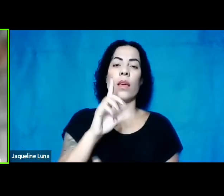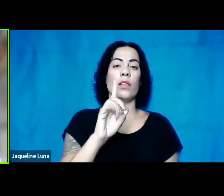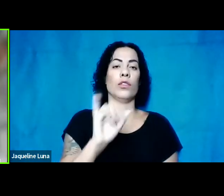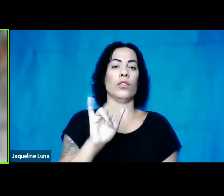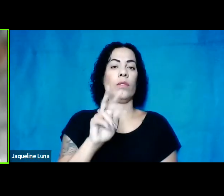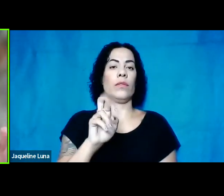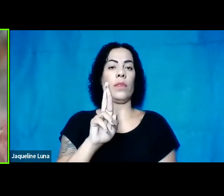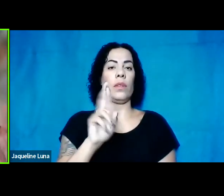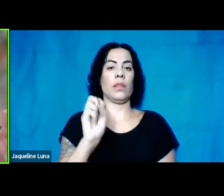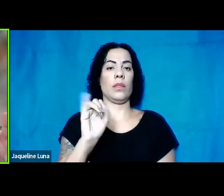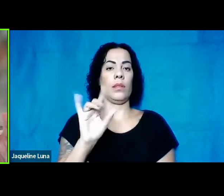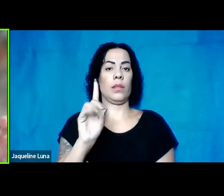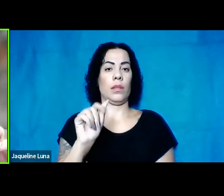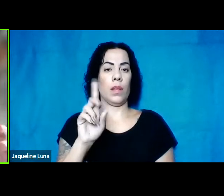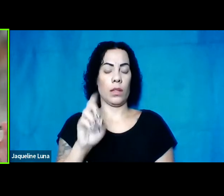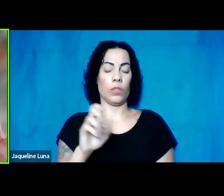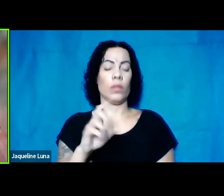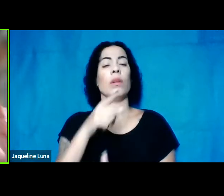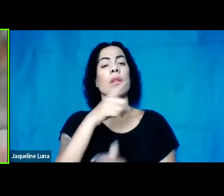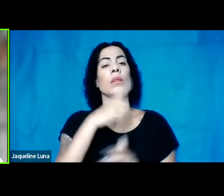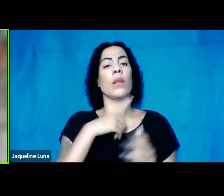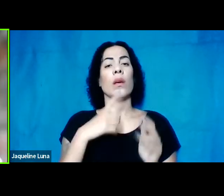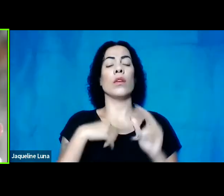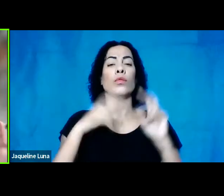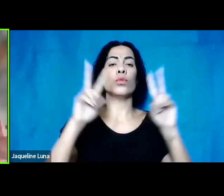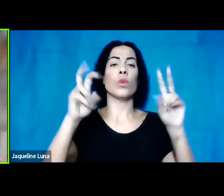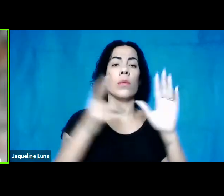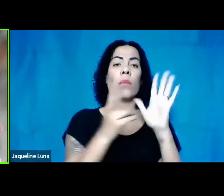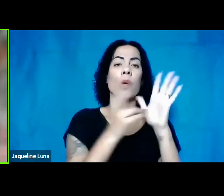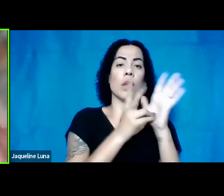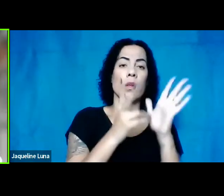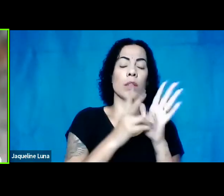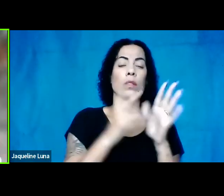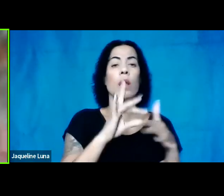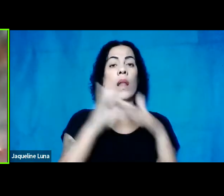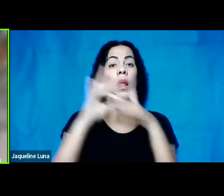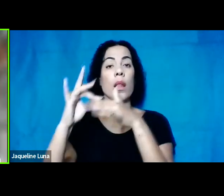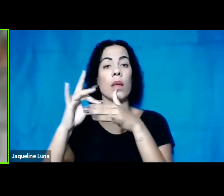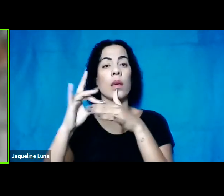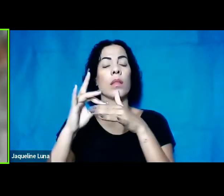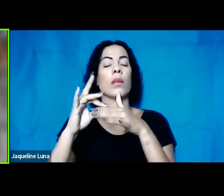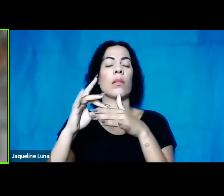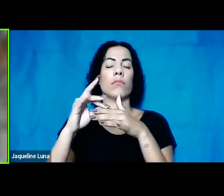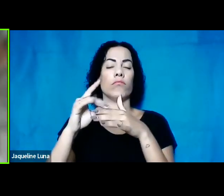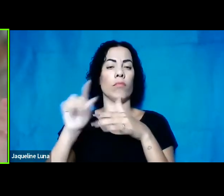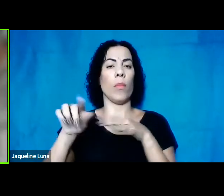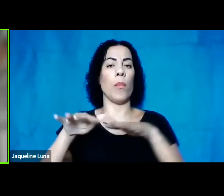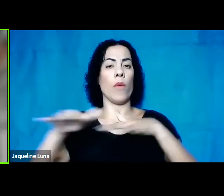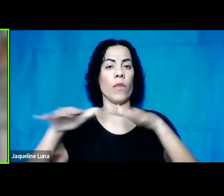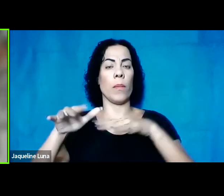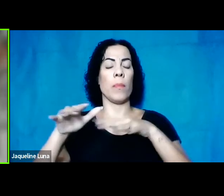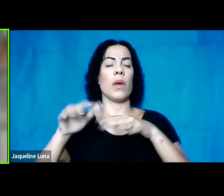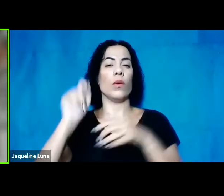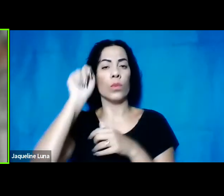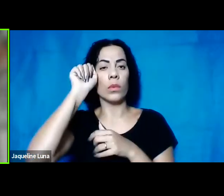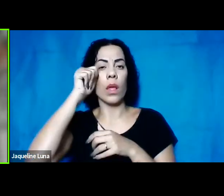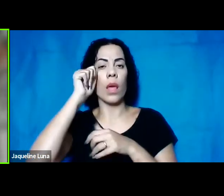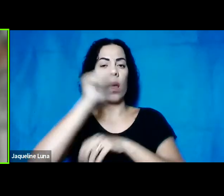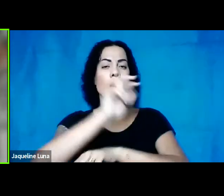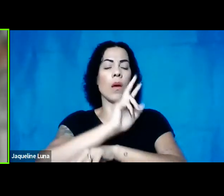indígena fala sobre a questão indígena, as lideranças do movimento negro falam sobre a questão do racismo institucional,